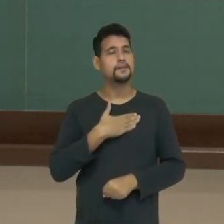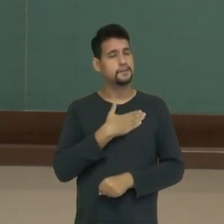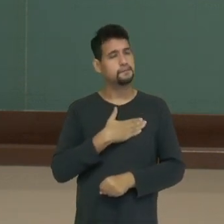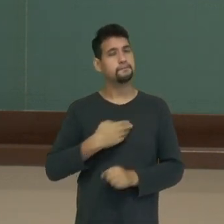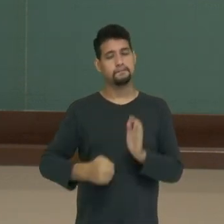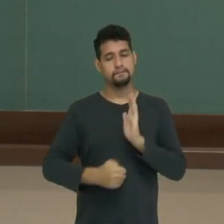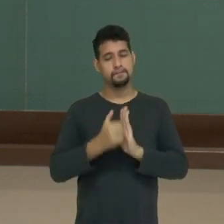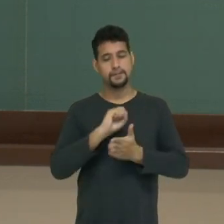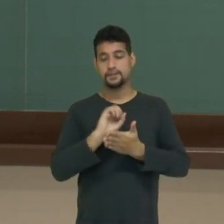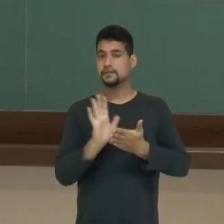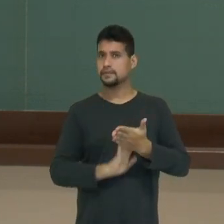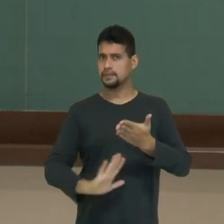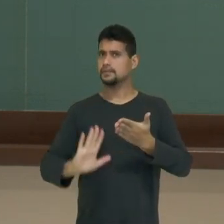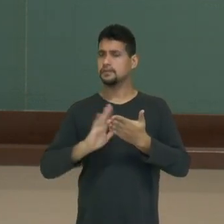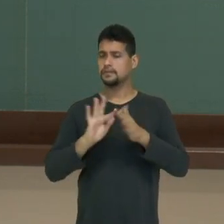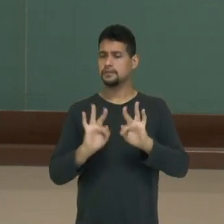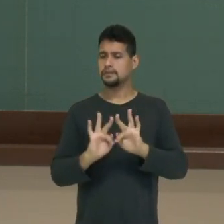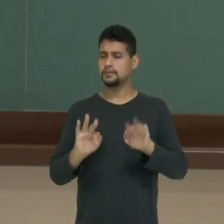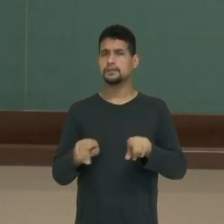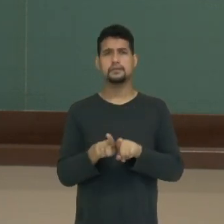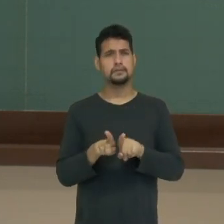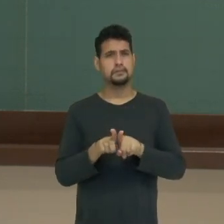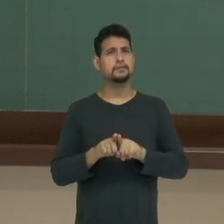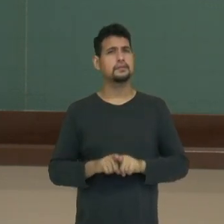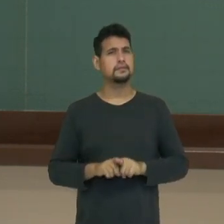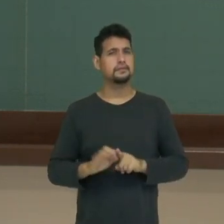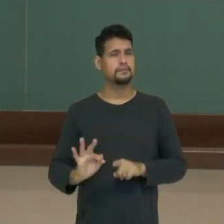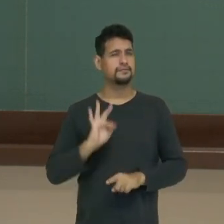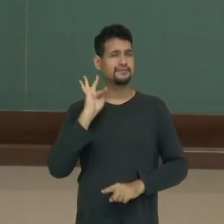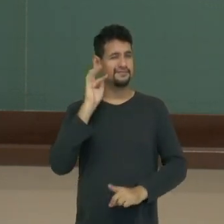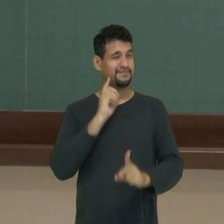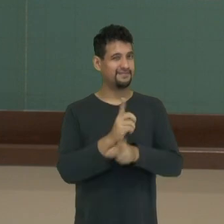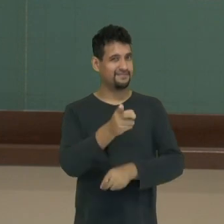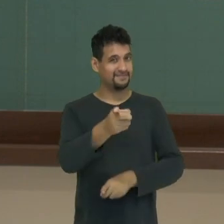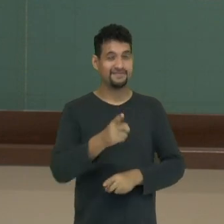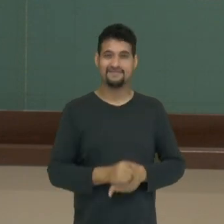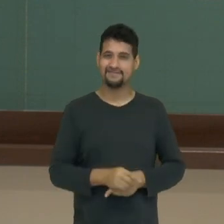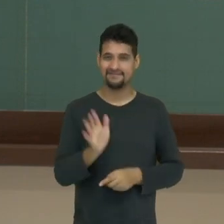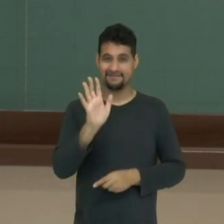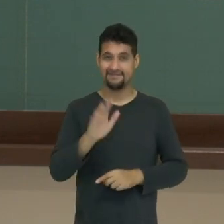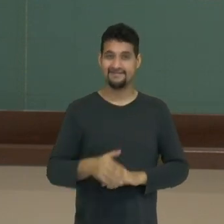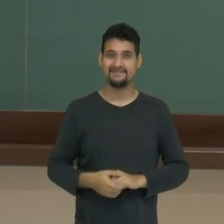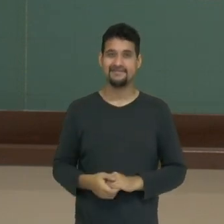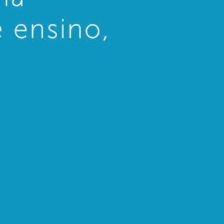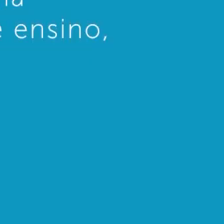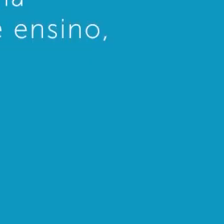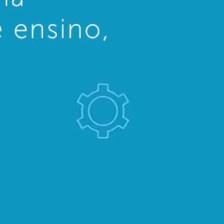primeira aula de arranjo simples e até a próxima, gente. Fiquem bem!